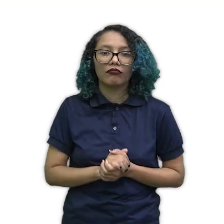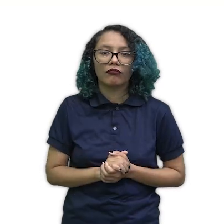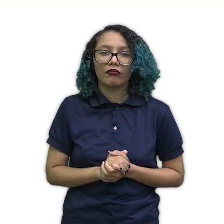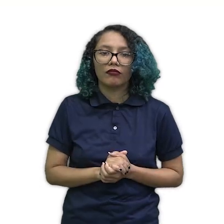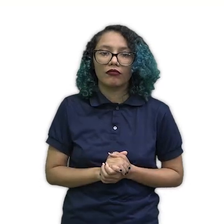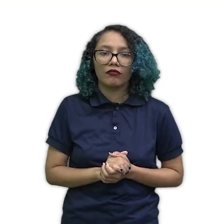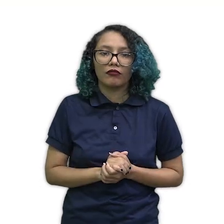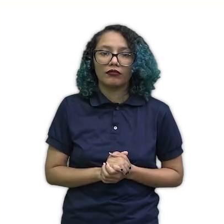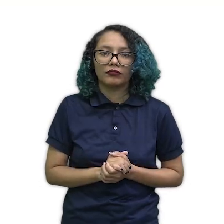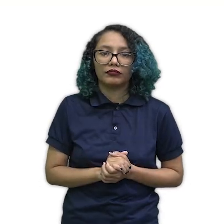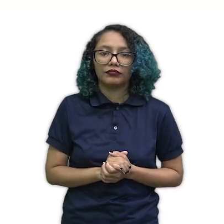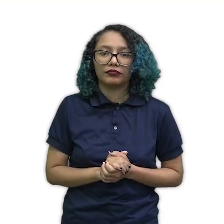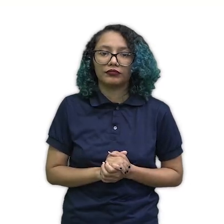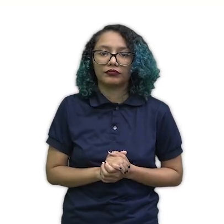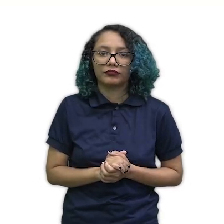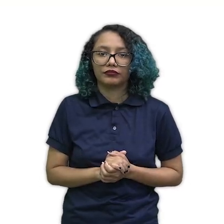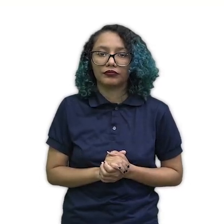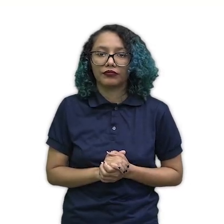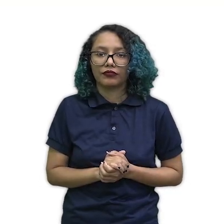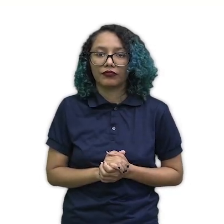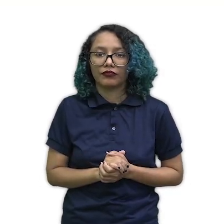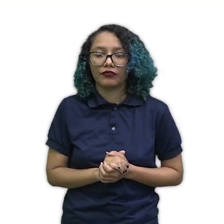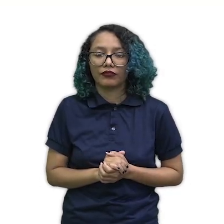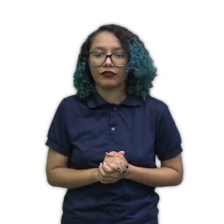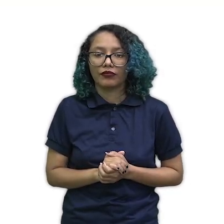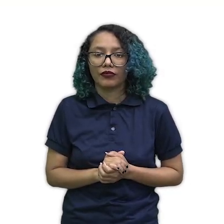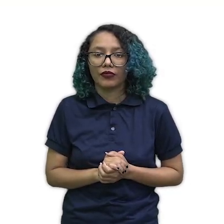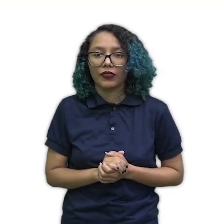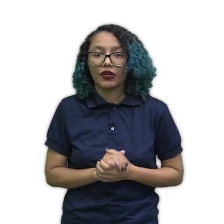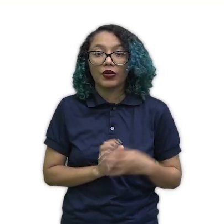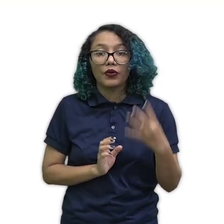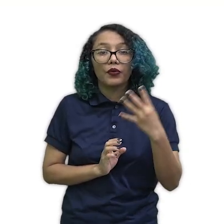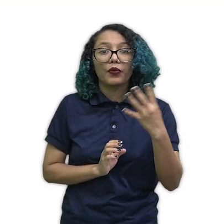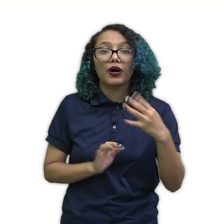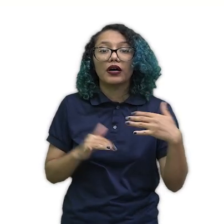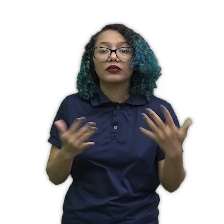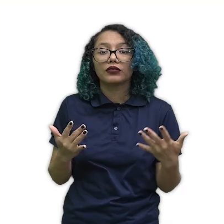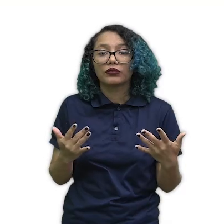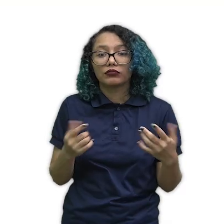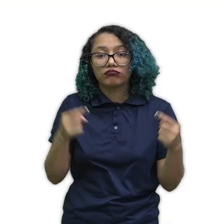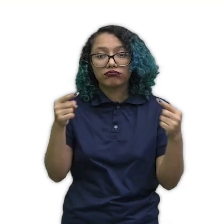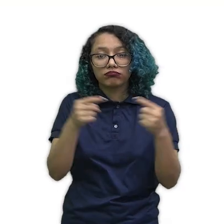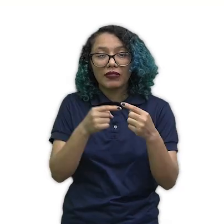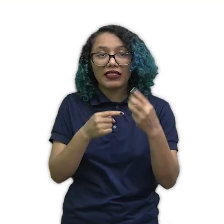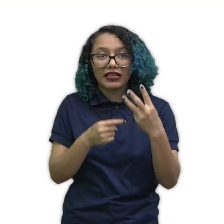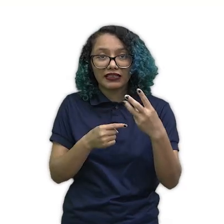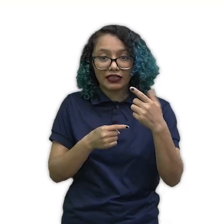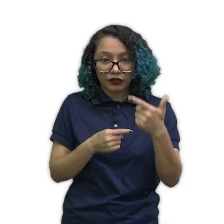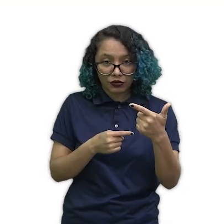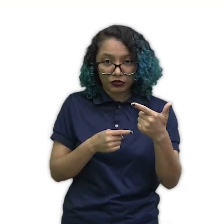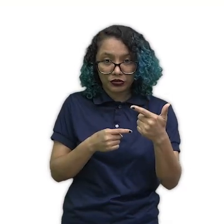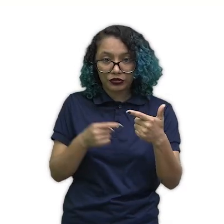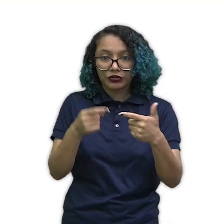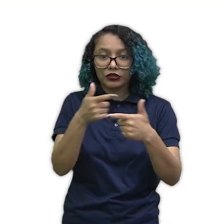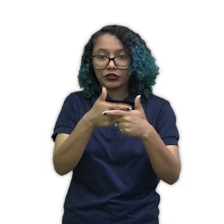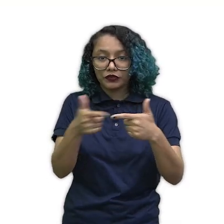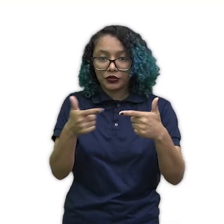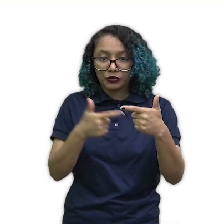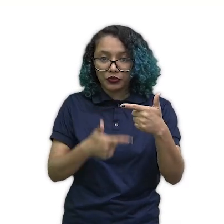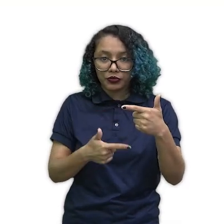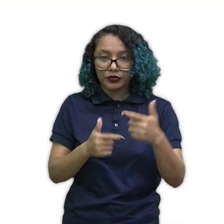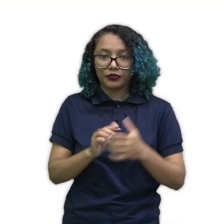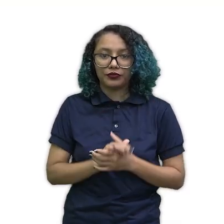Vamos lá. Aqui eu vou somar 27 mais 32, e aí eu vou dividir por 2.